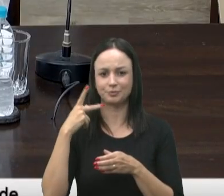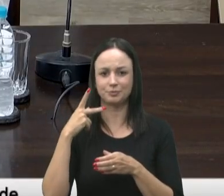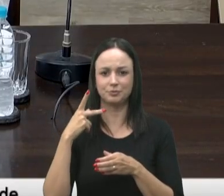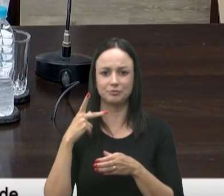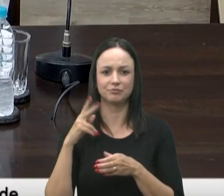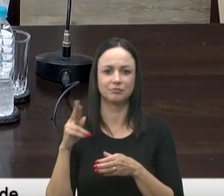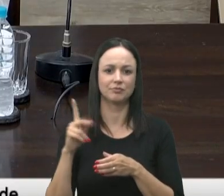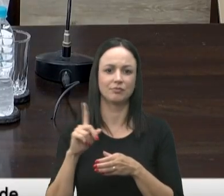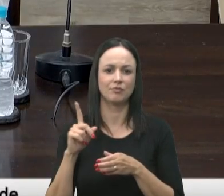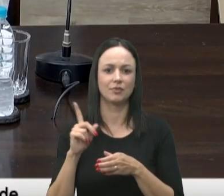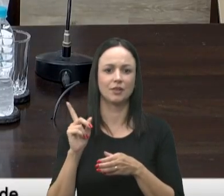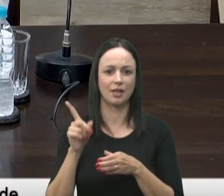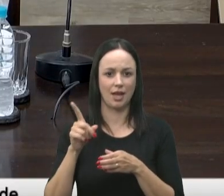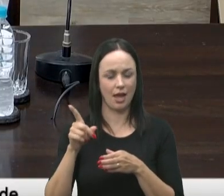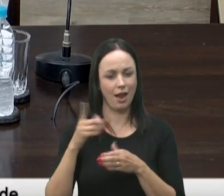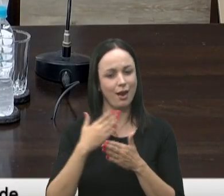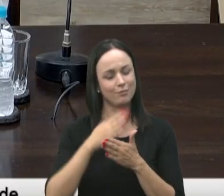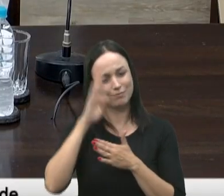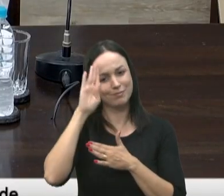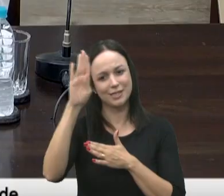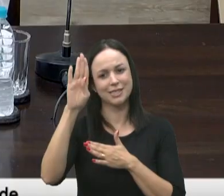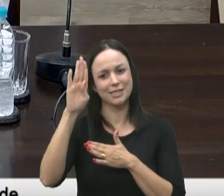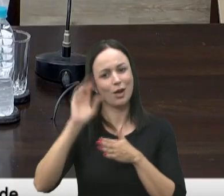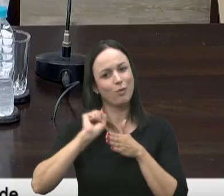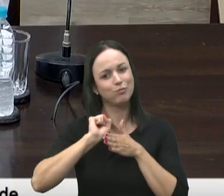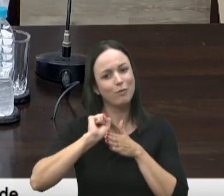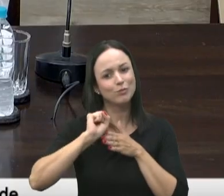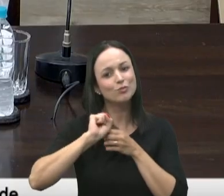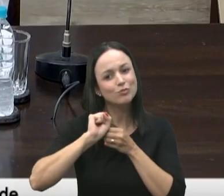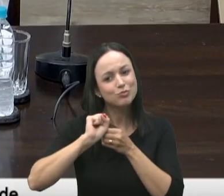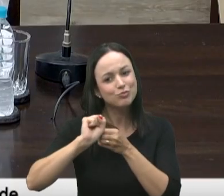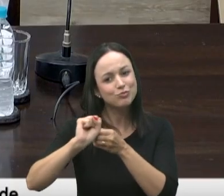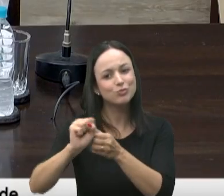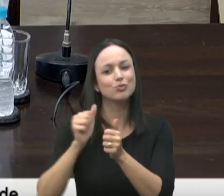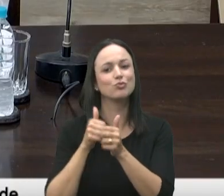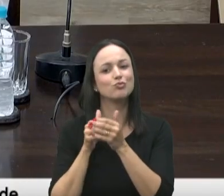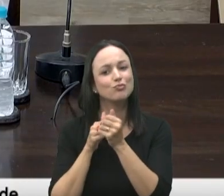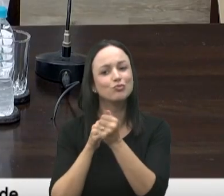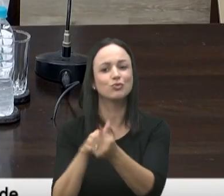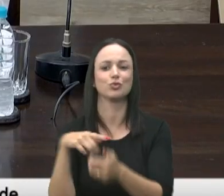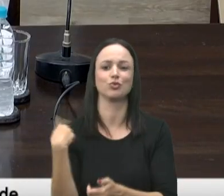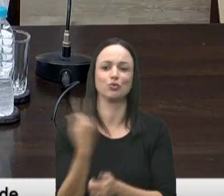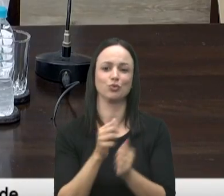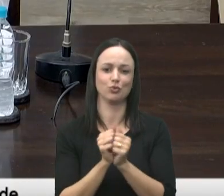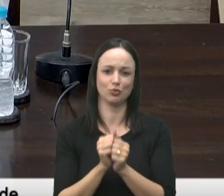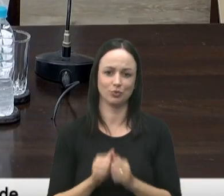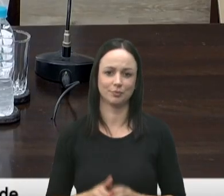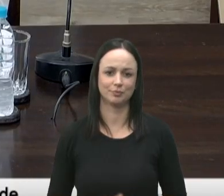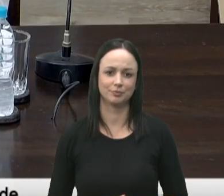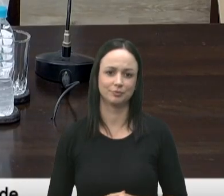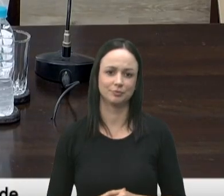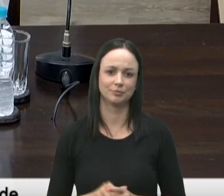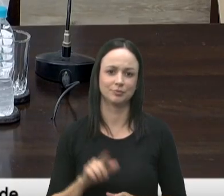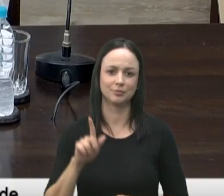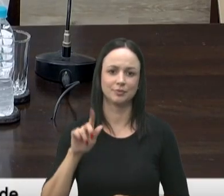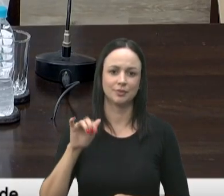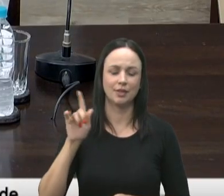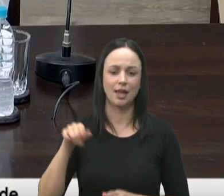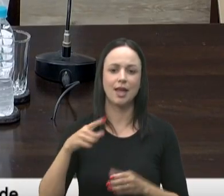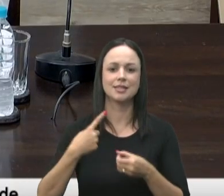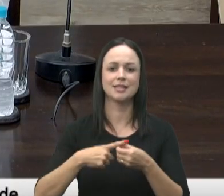está ao lado, aí ele está puxando a corda e trazendo a gente todos juntos. Então, o Gui é de